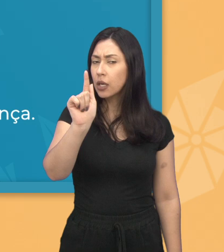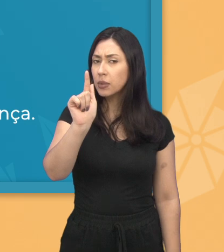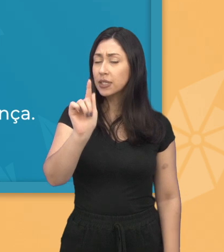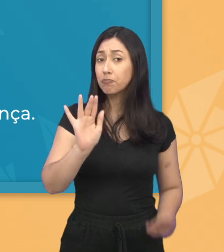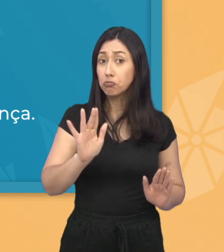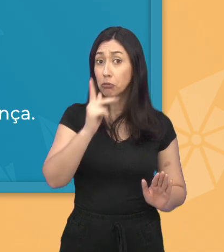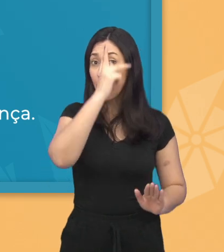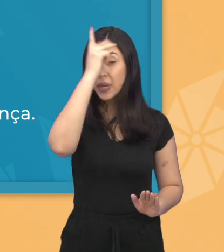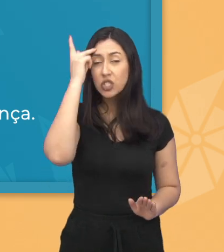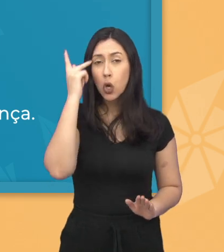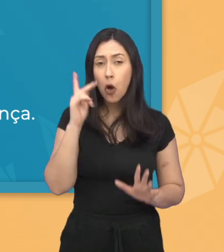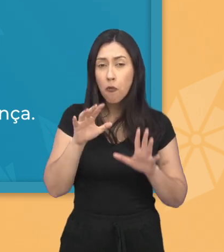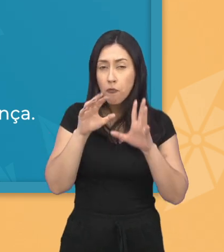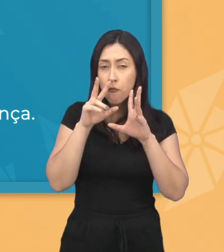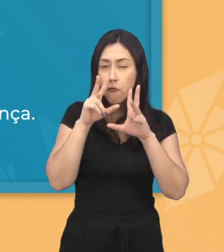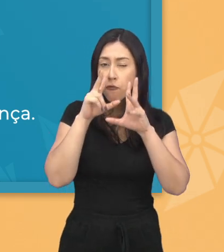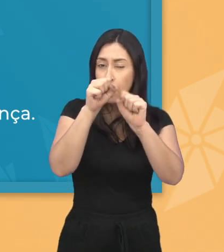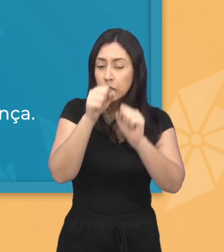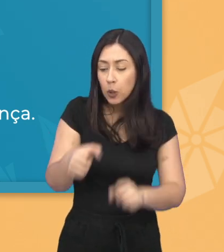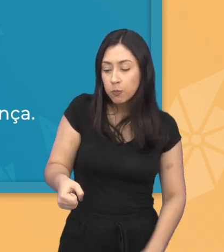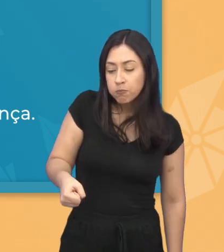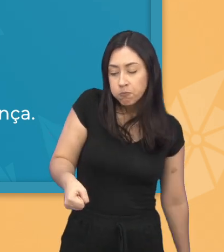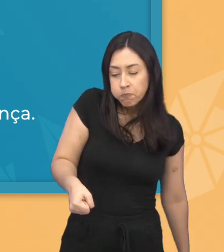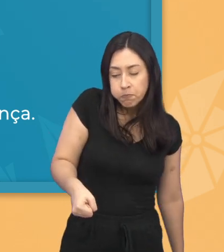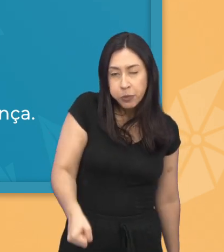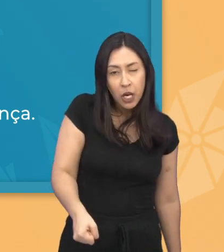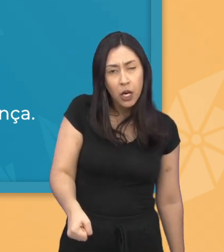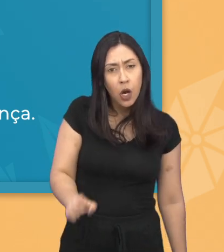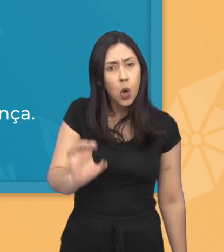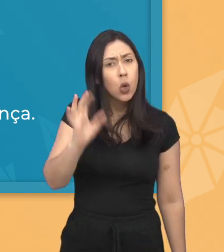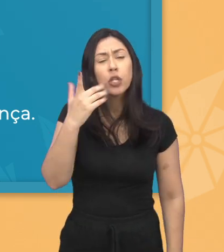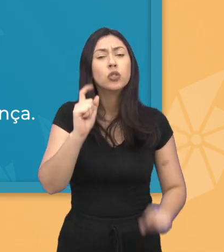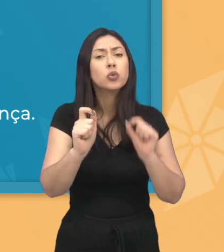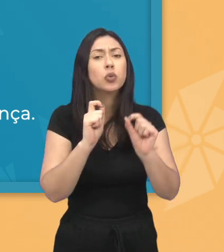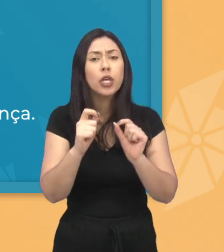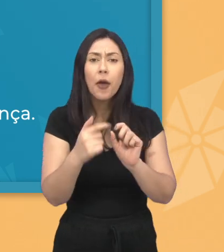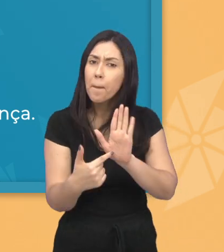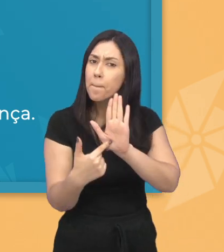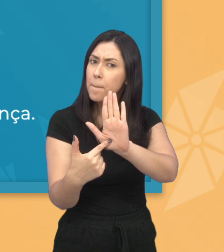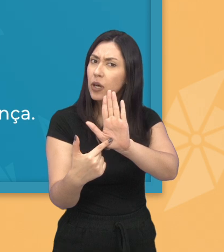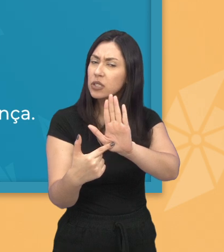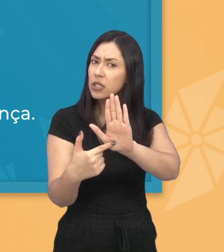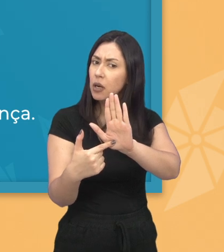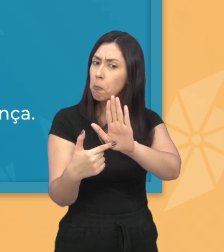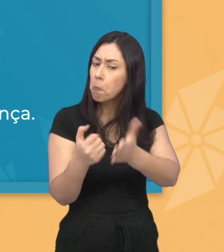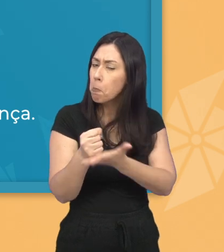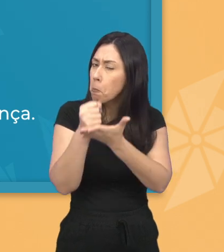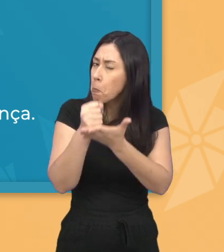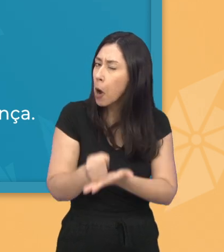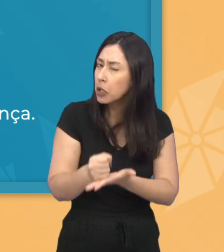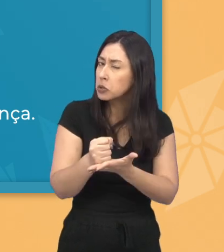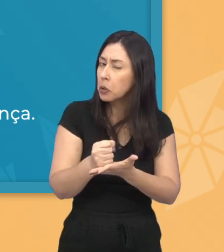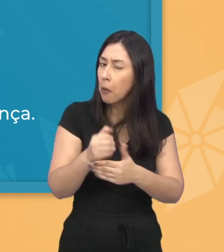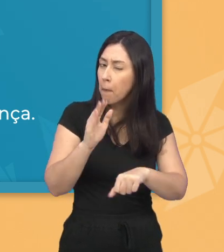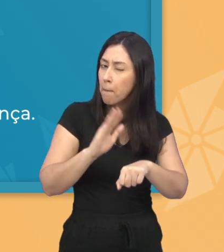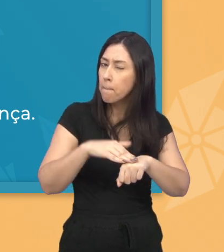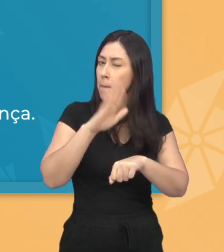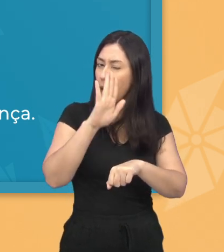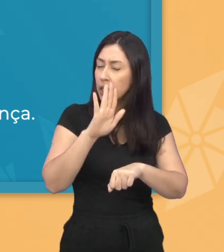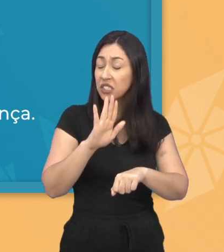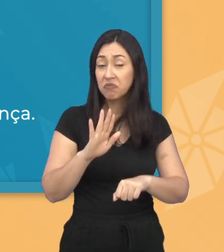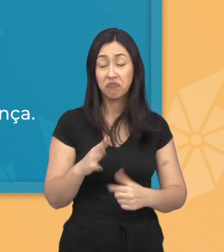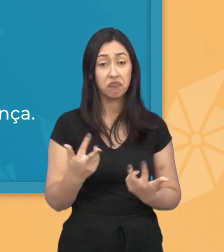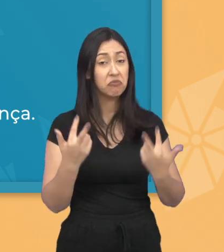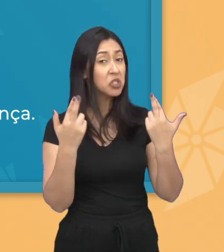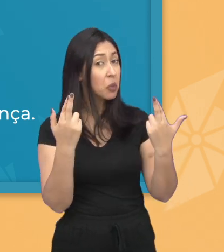Bengala contra a plataforma da balança o que acontece com a leitura indicará um valor maior que o 70 kg o